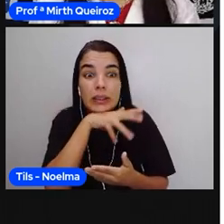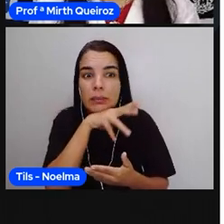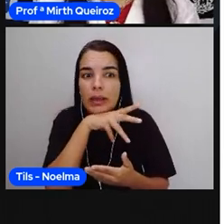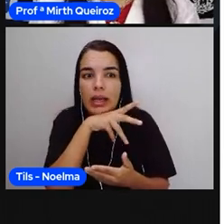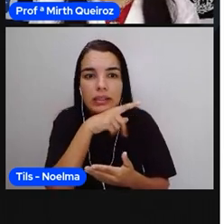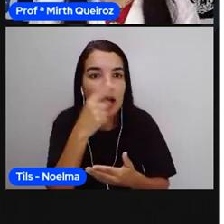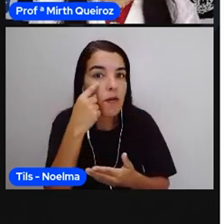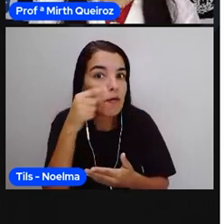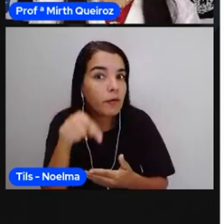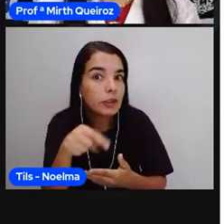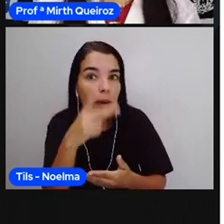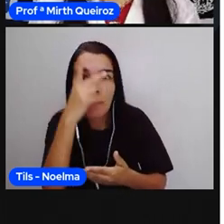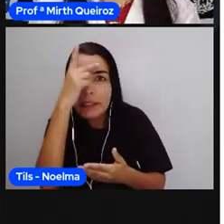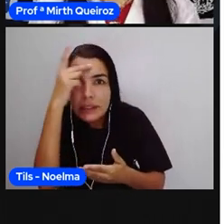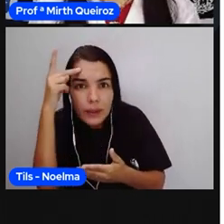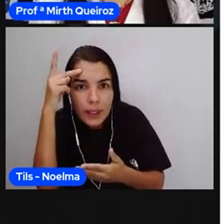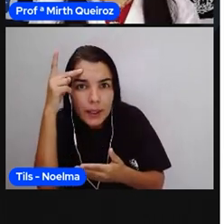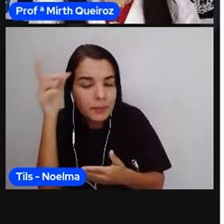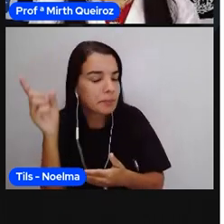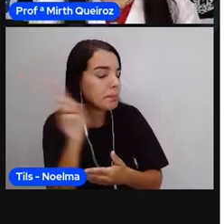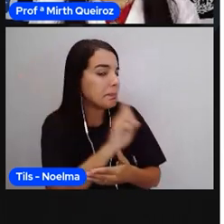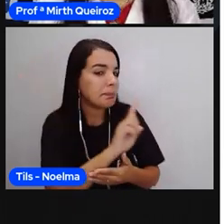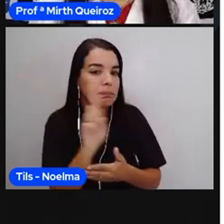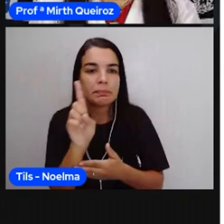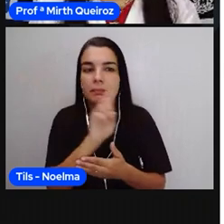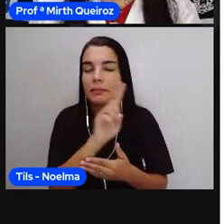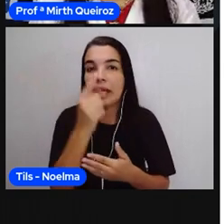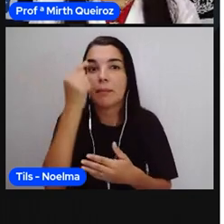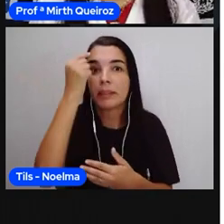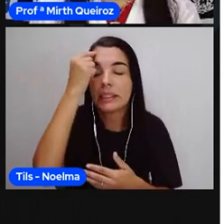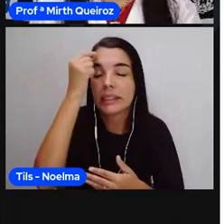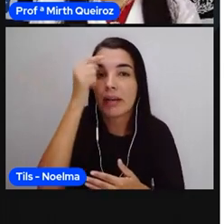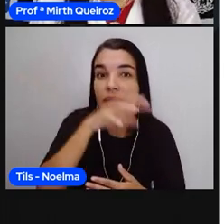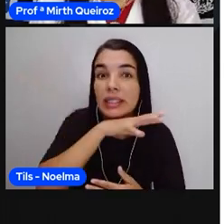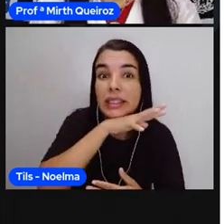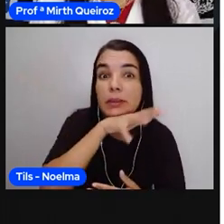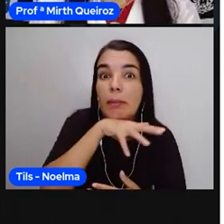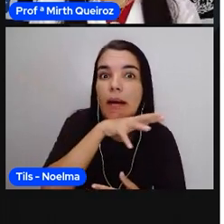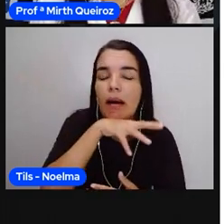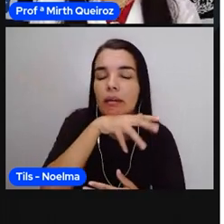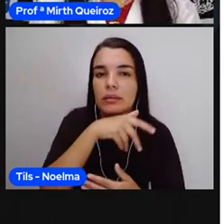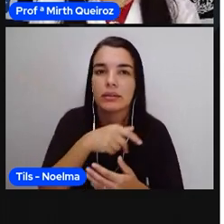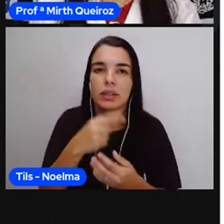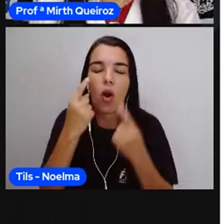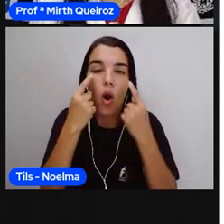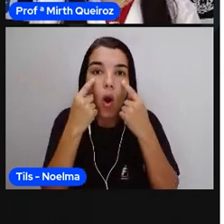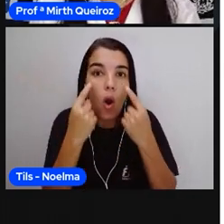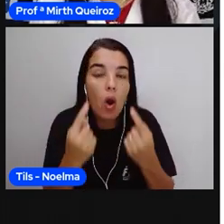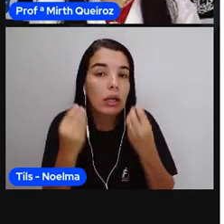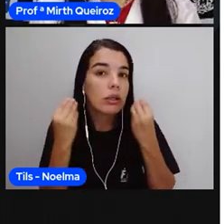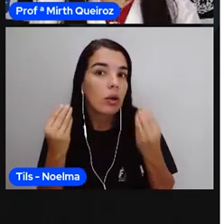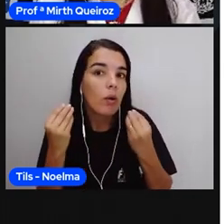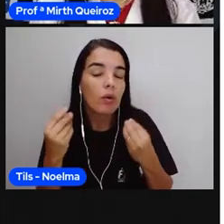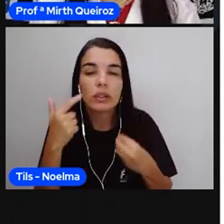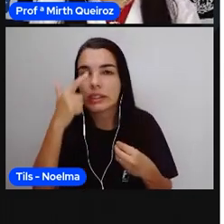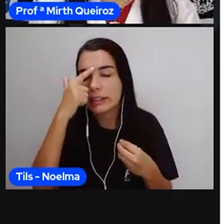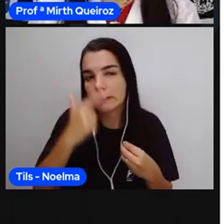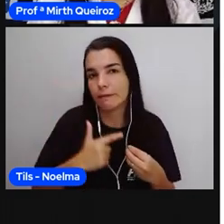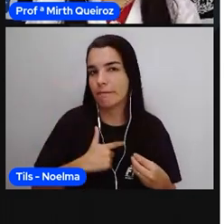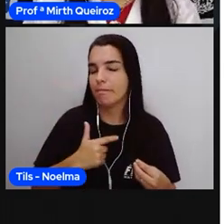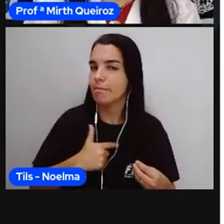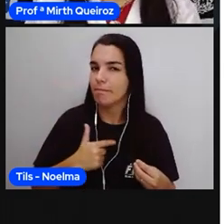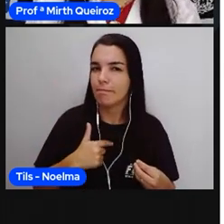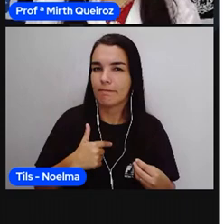como pessoas. Elas eram tidas como animais que eram adestrados. Olha que situação triste, né? Deplorável,